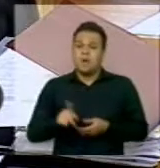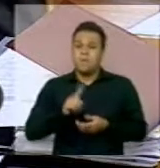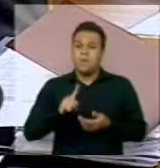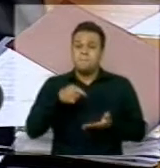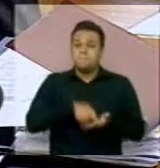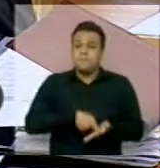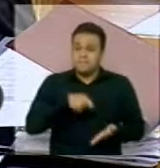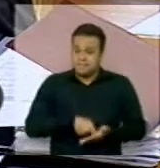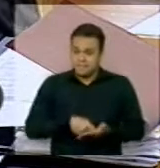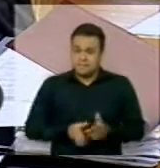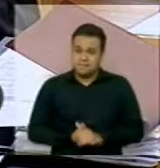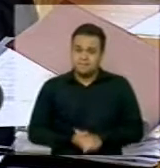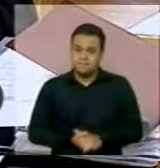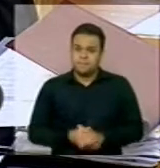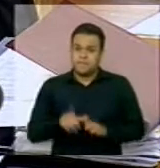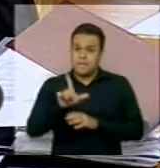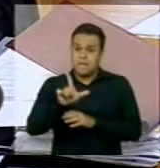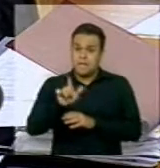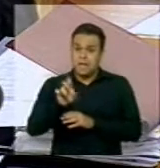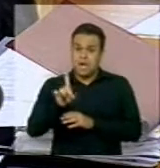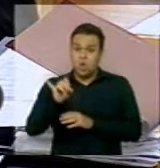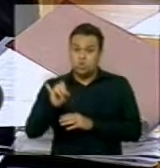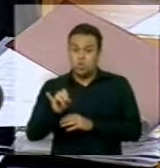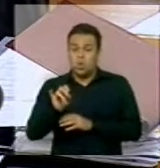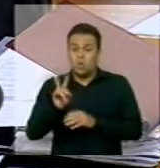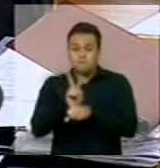se exige, obviamente, o laudo, a vistoria prévia,